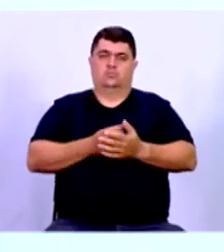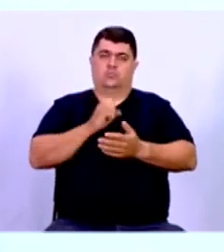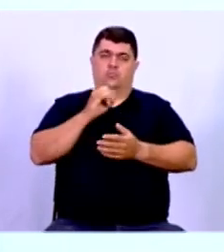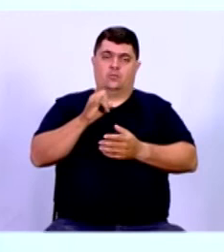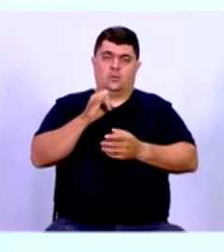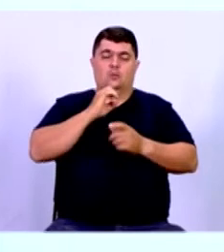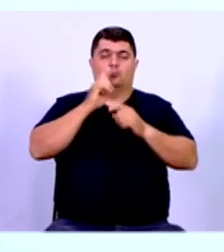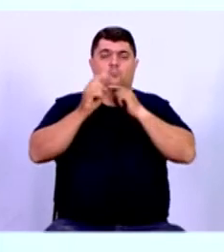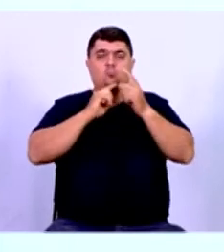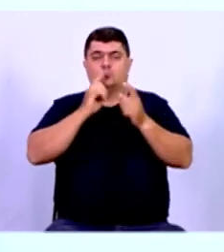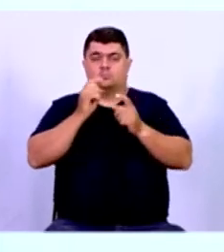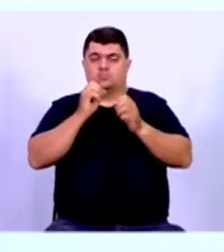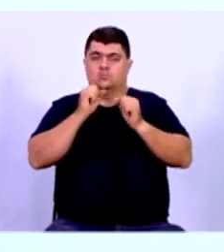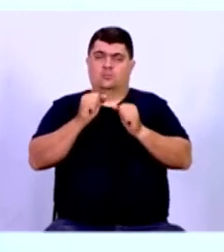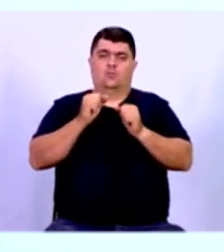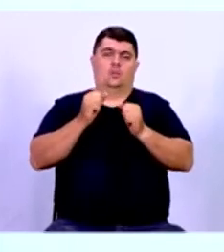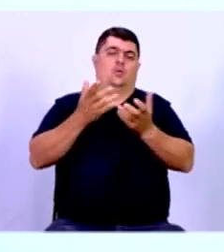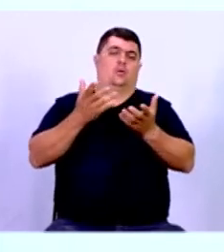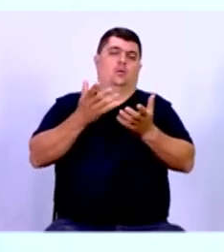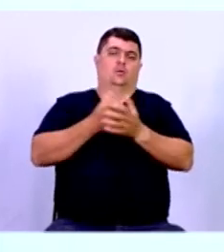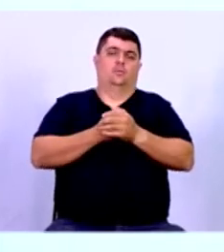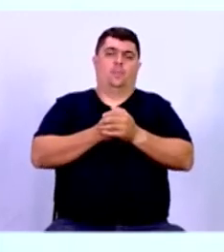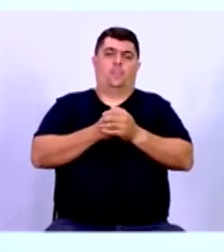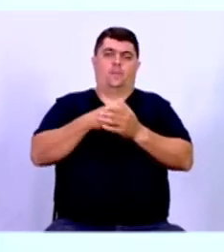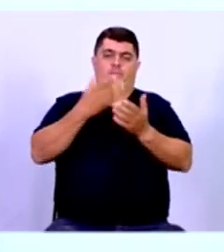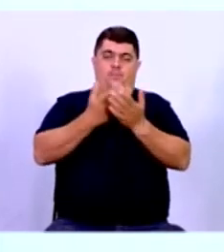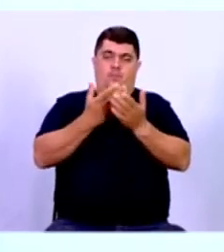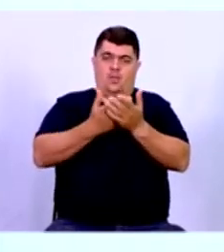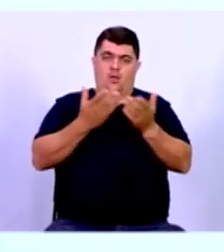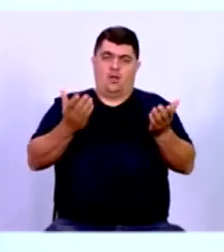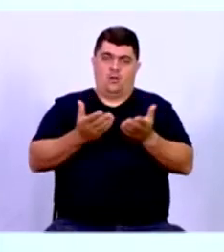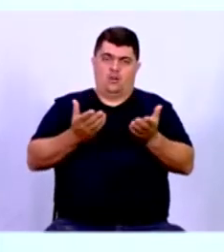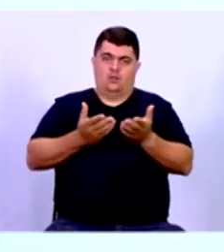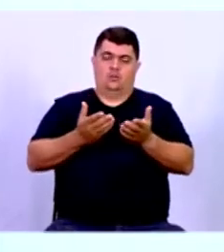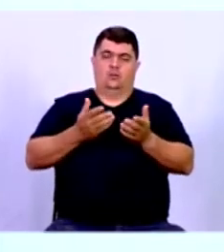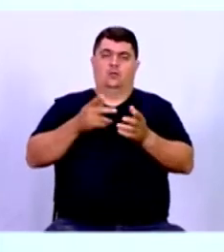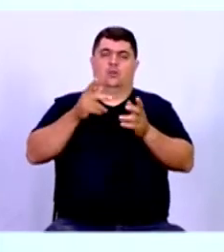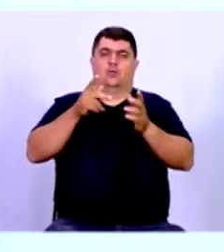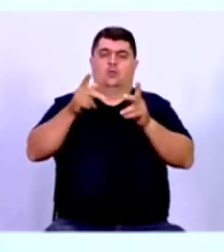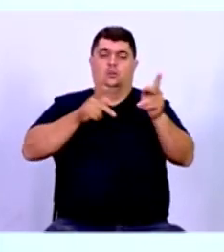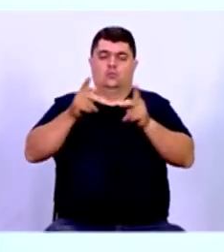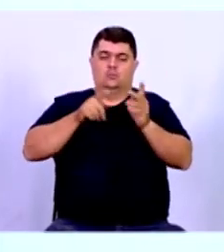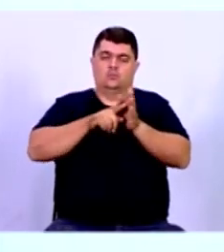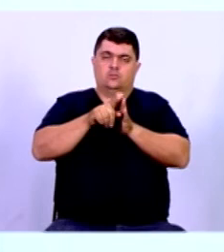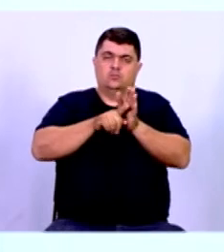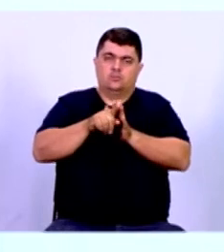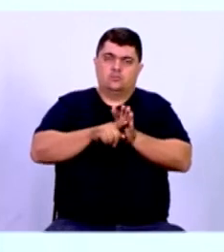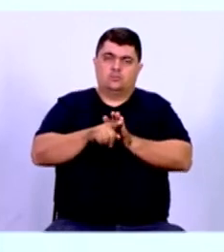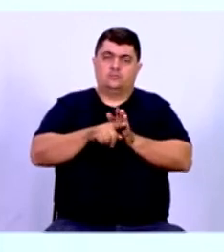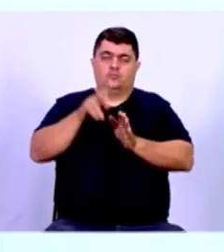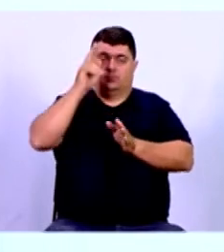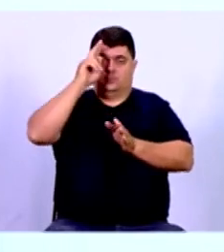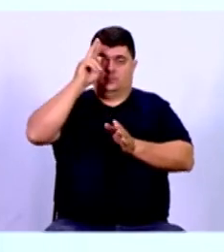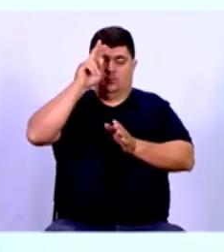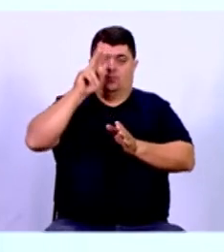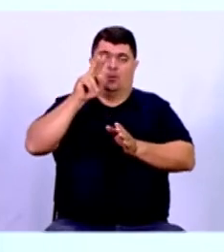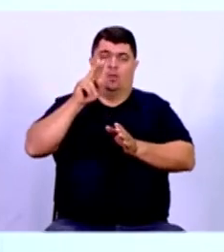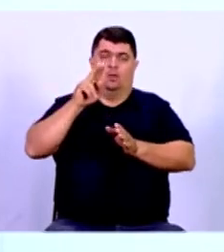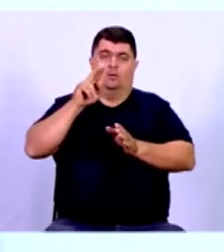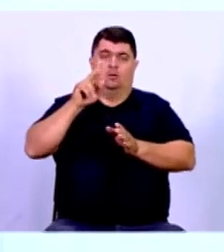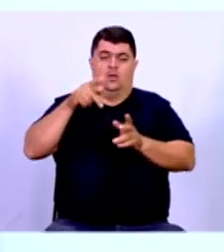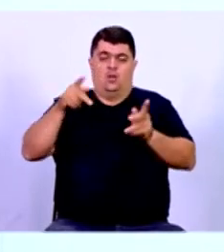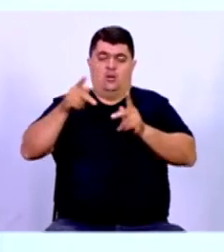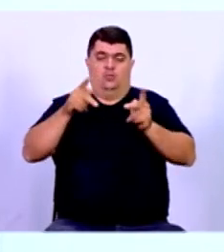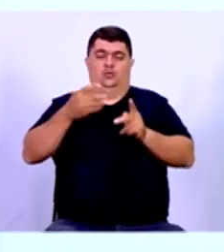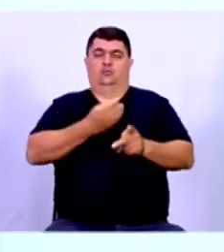vocês tiverem dúvidas, gente, tanto com relação a essa aula, com relação ao projeto de pesquisa, lembrem que você não é o projeto